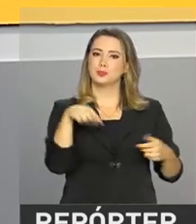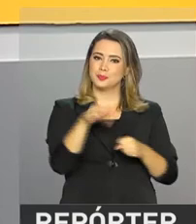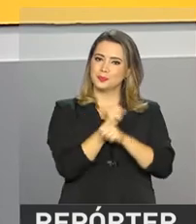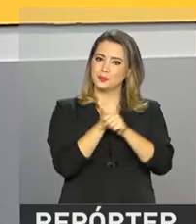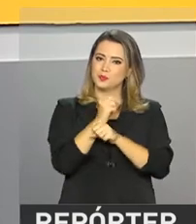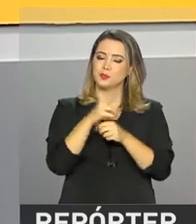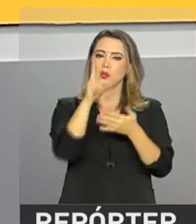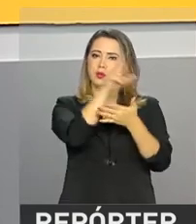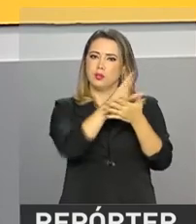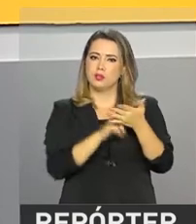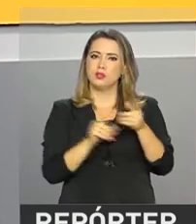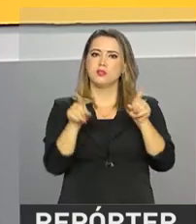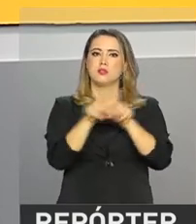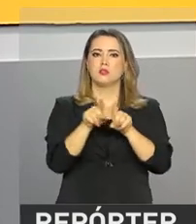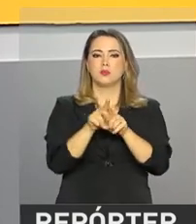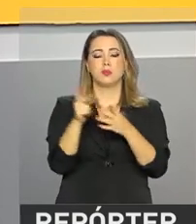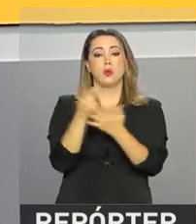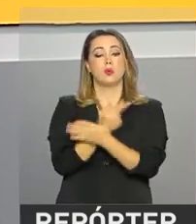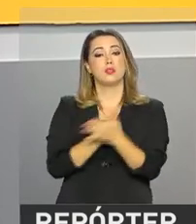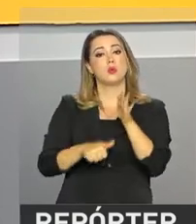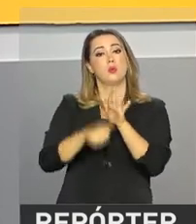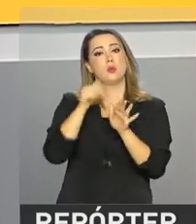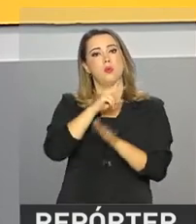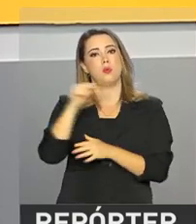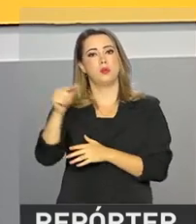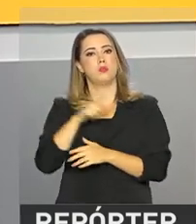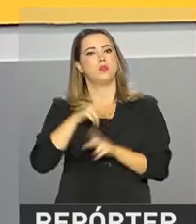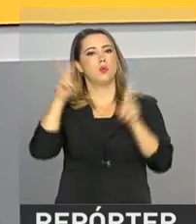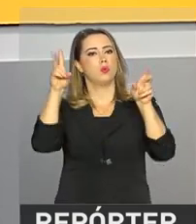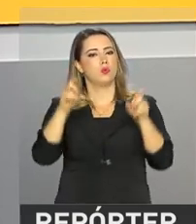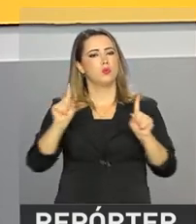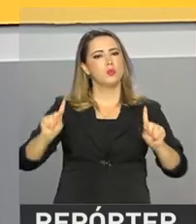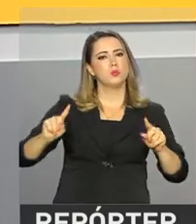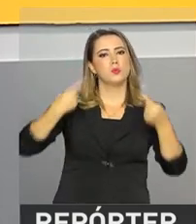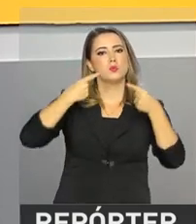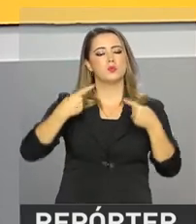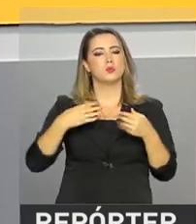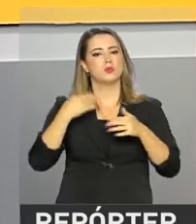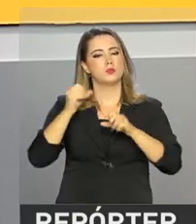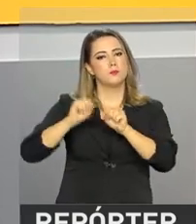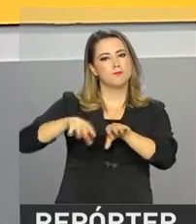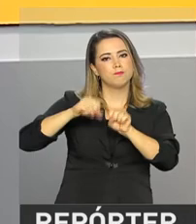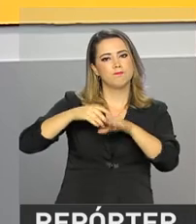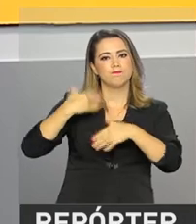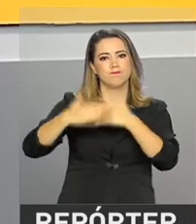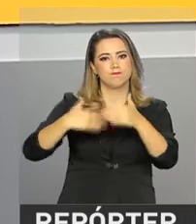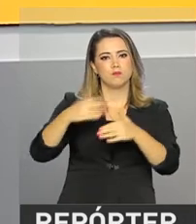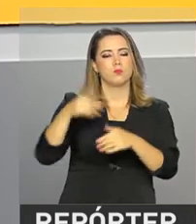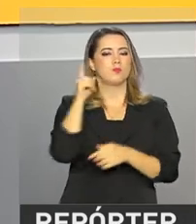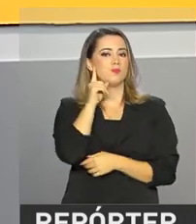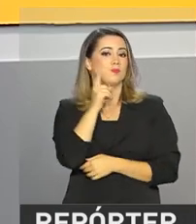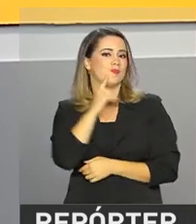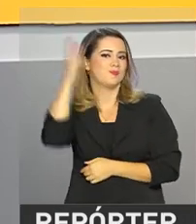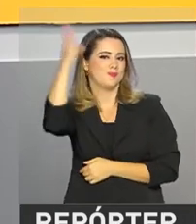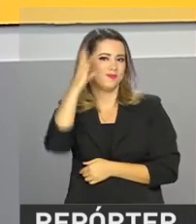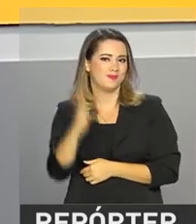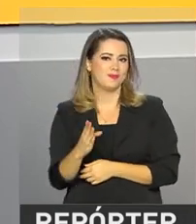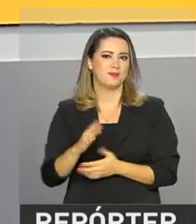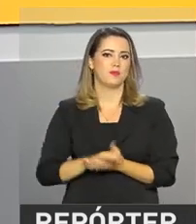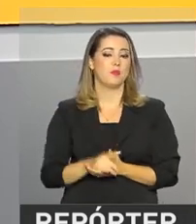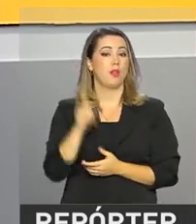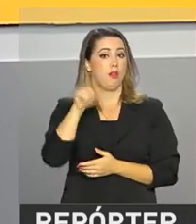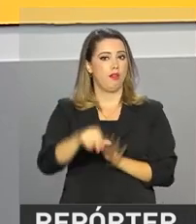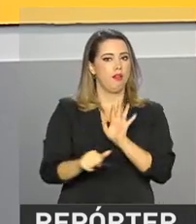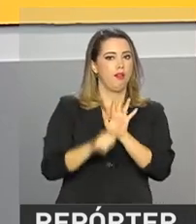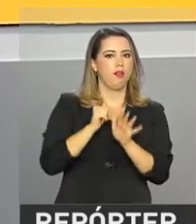a redação também foi feita no primeiro dia e teve como tema Desafios para a Formação Educacional de Surdos no Brasil.